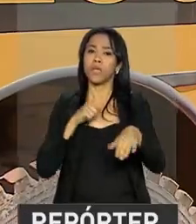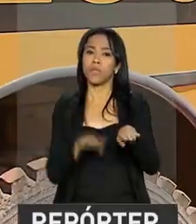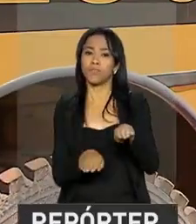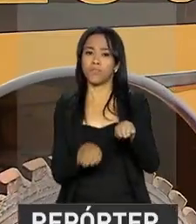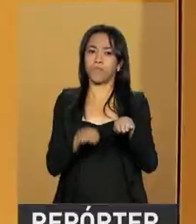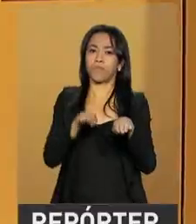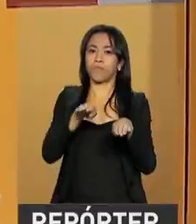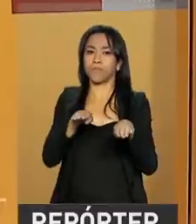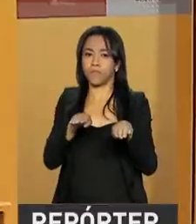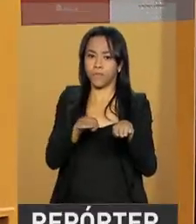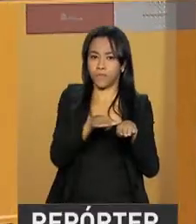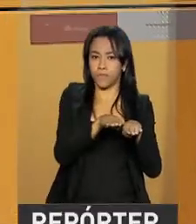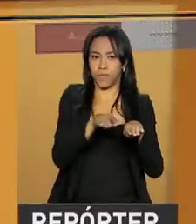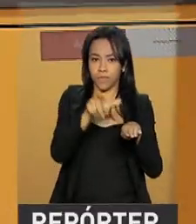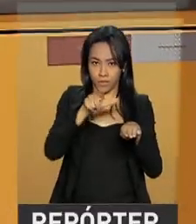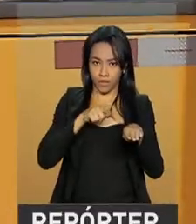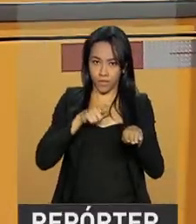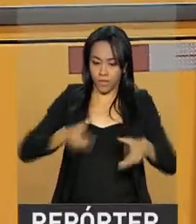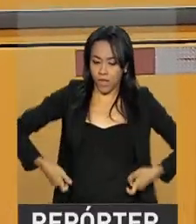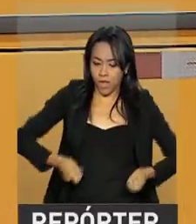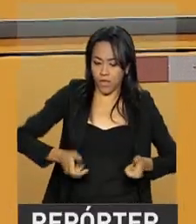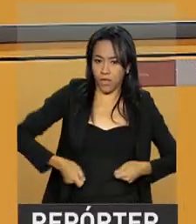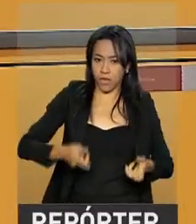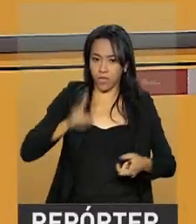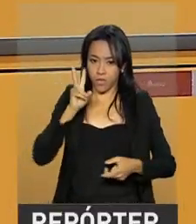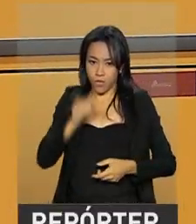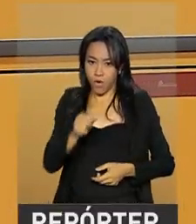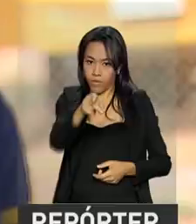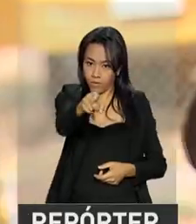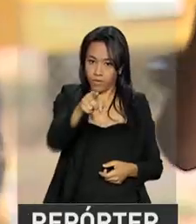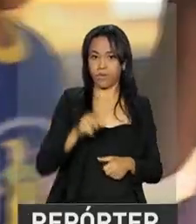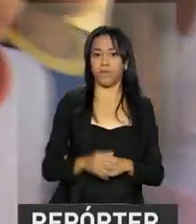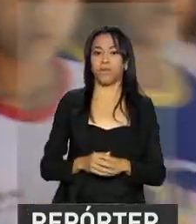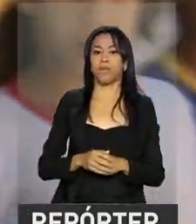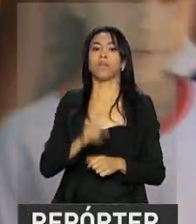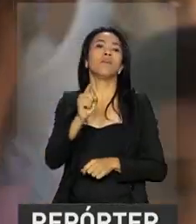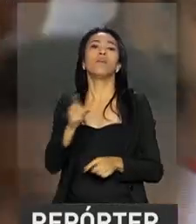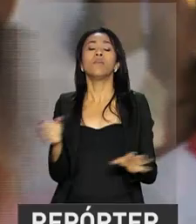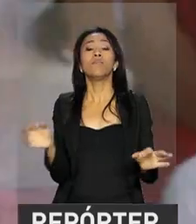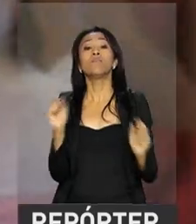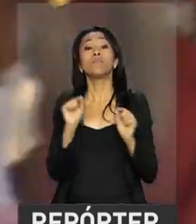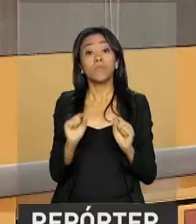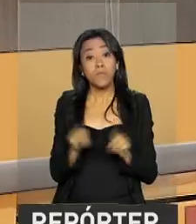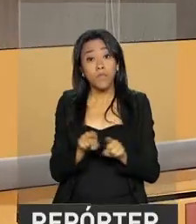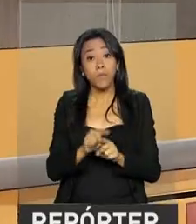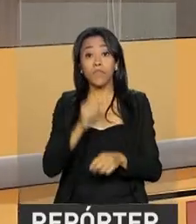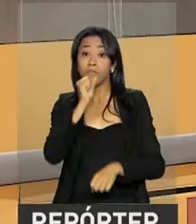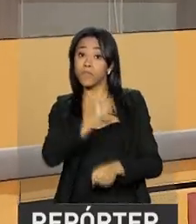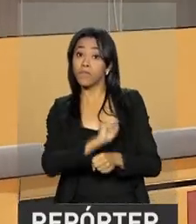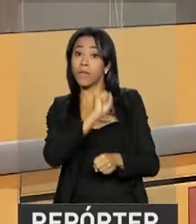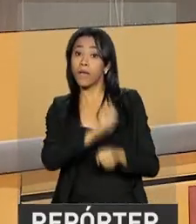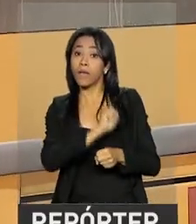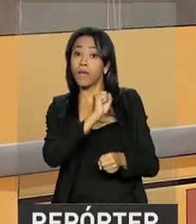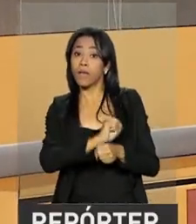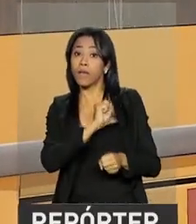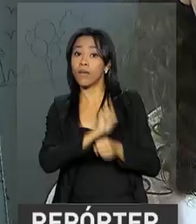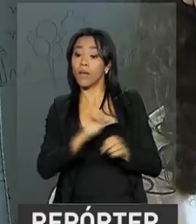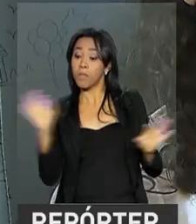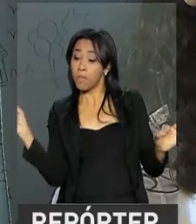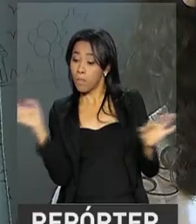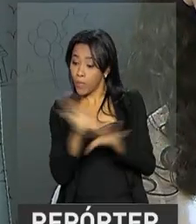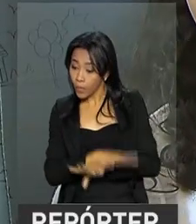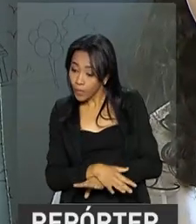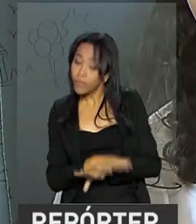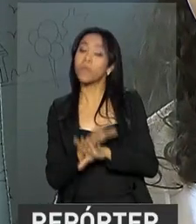para atender alunos cadeirantes, como é o caso deste estudante, e ficam à disposição da escola durante todo o período de aula.